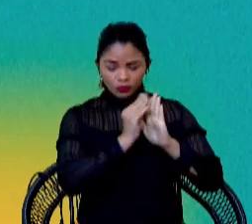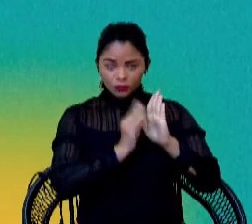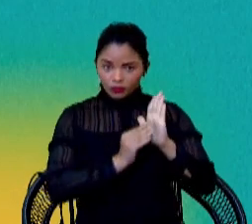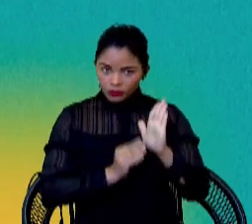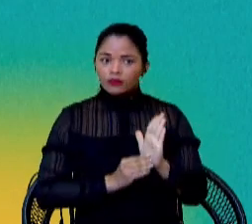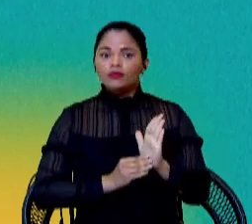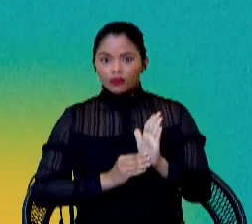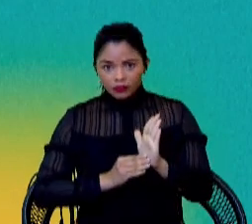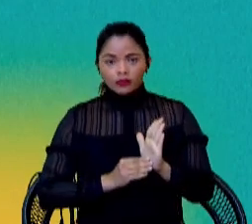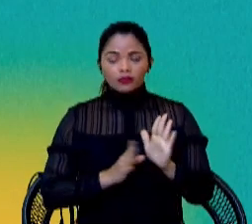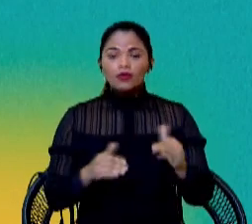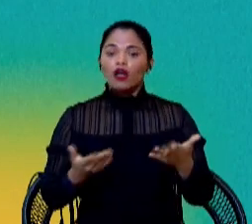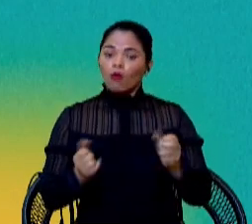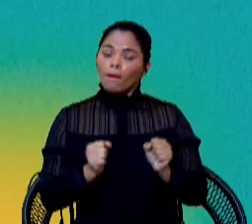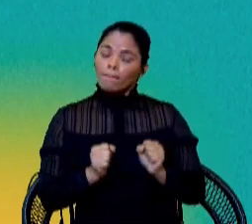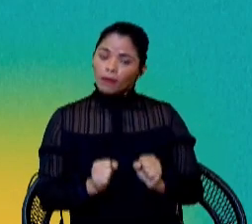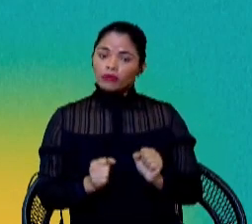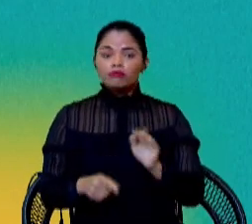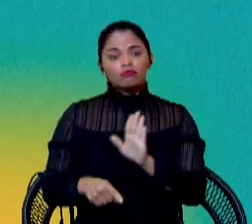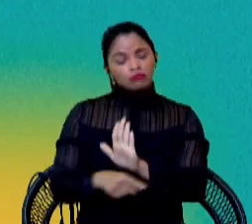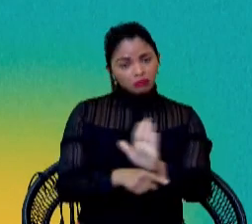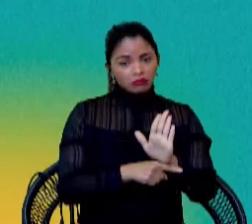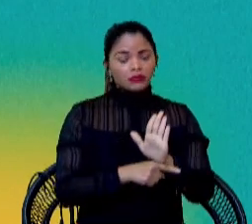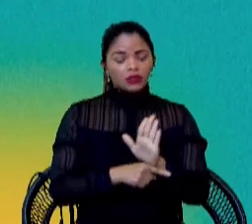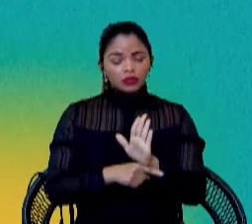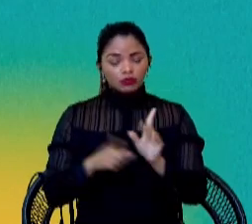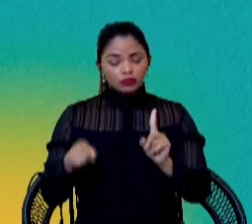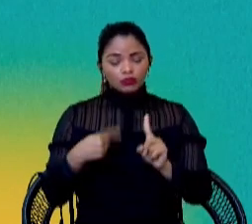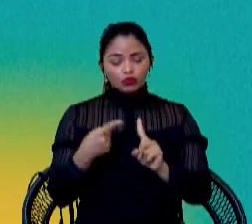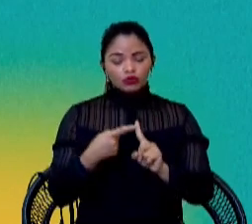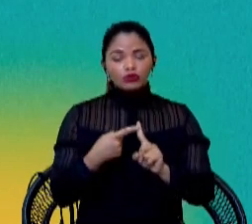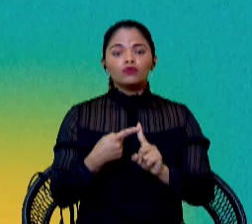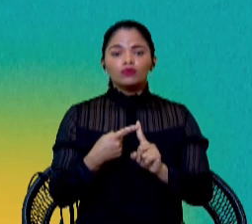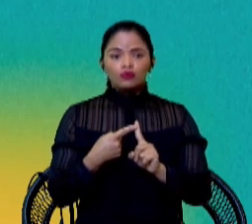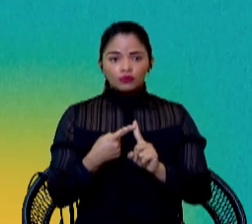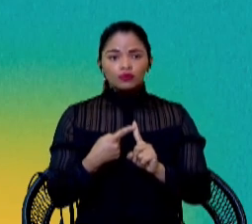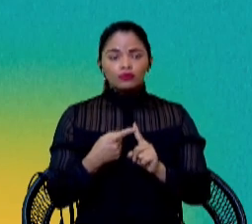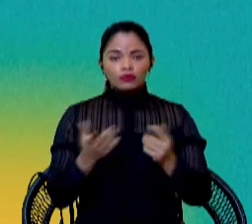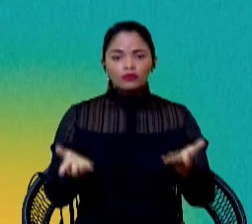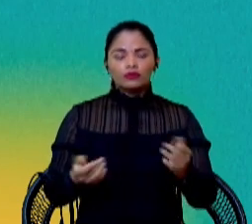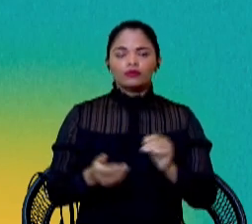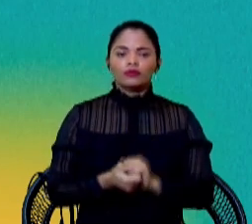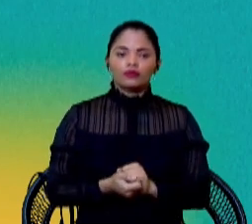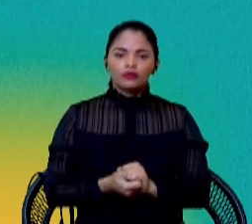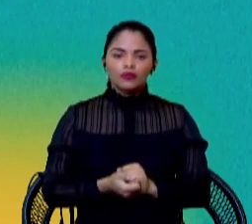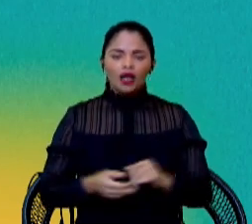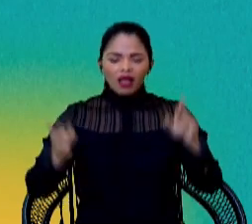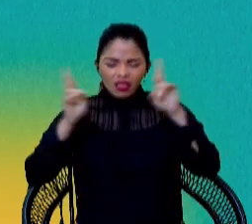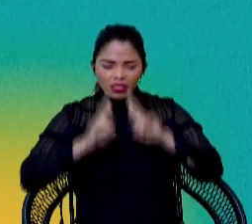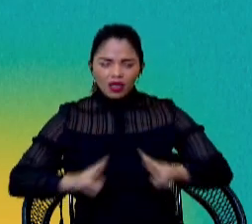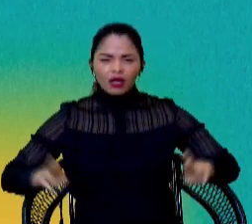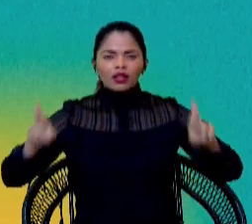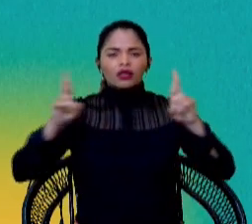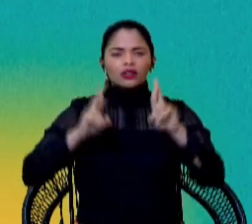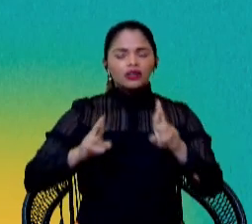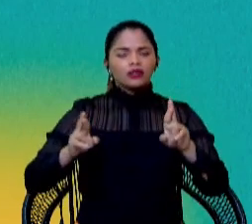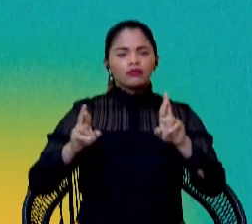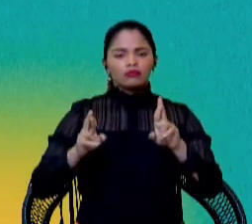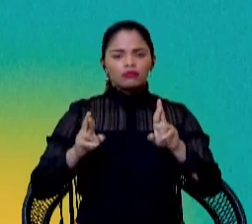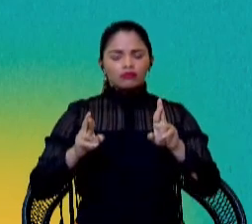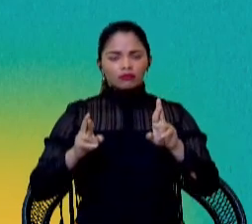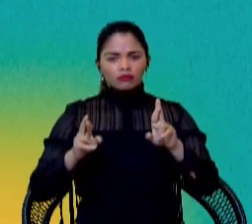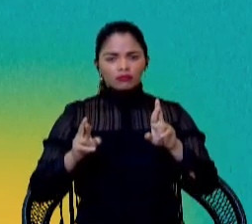sua página e aí pode te ajudar a definir um objetivo específico, caso você queira. Analise a sua própria marca,